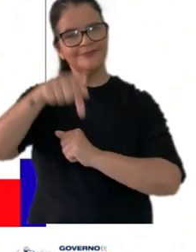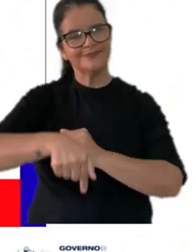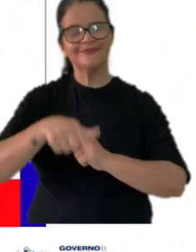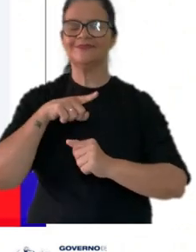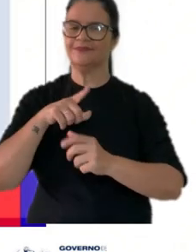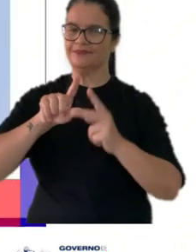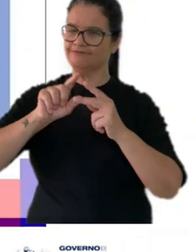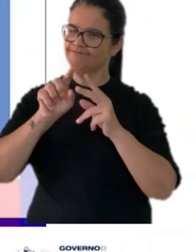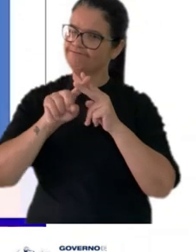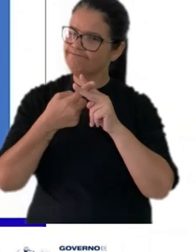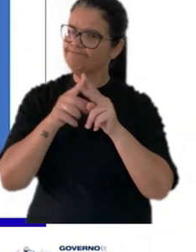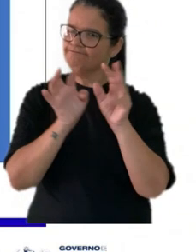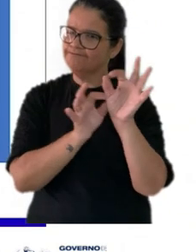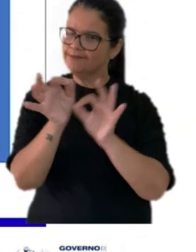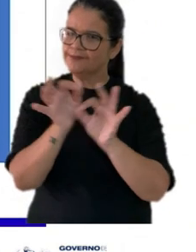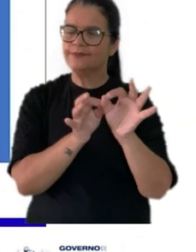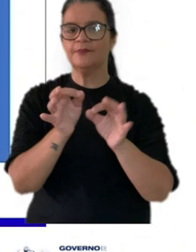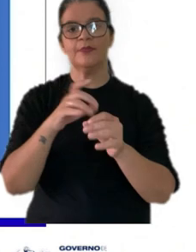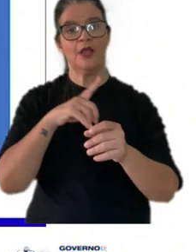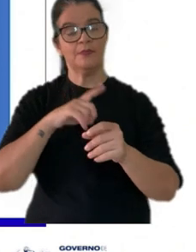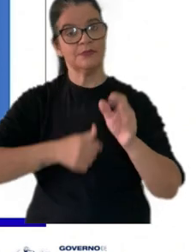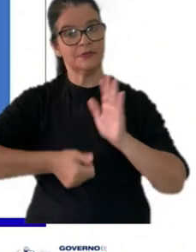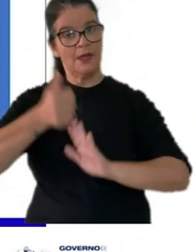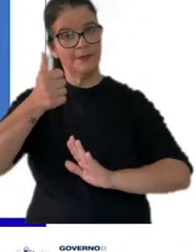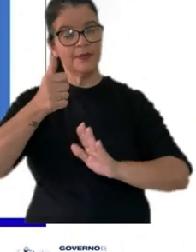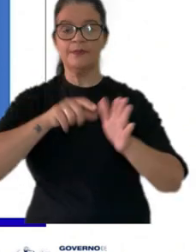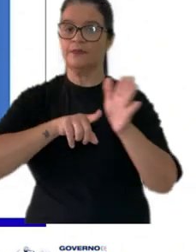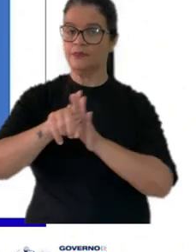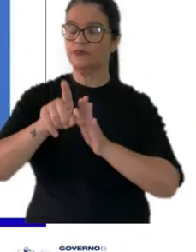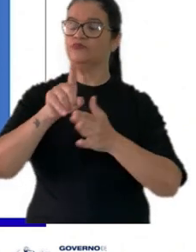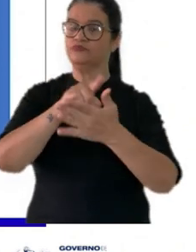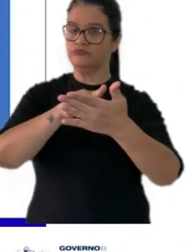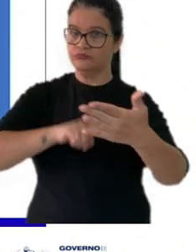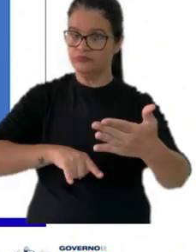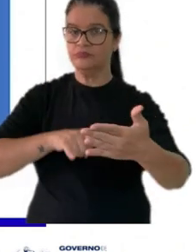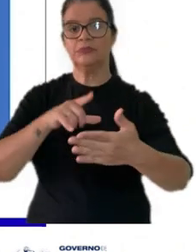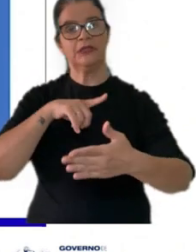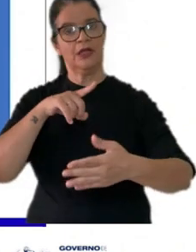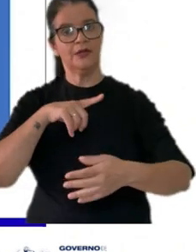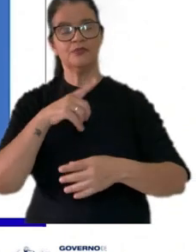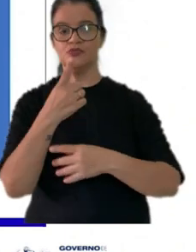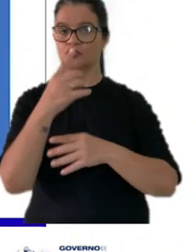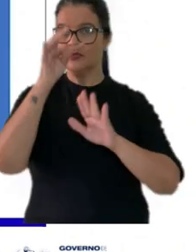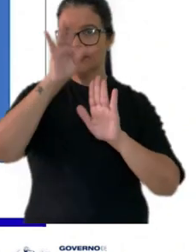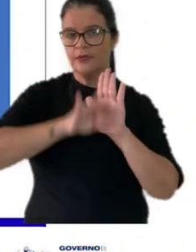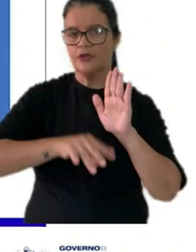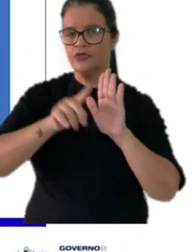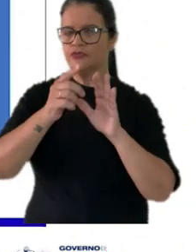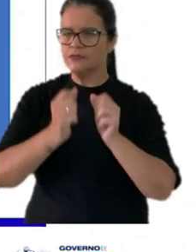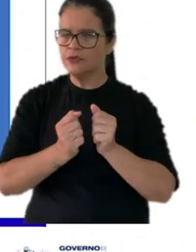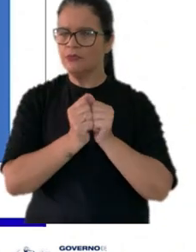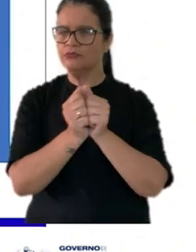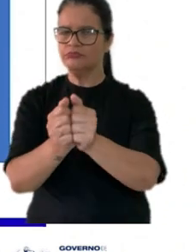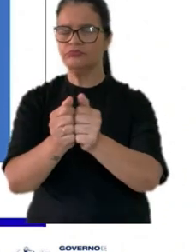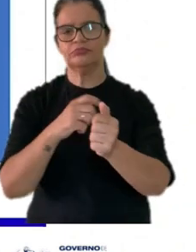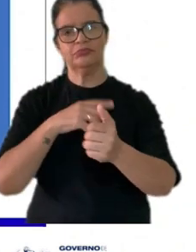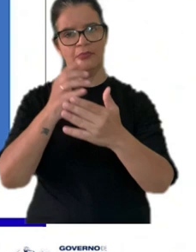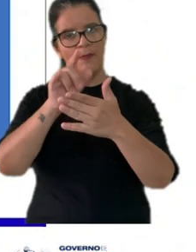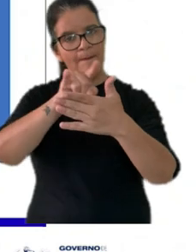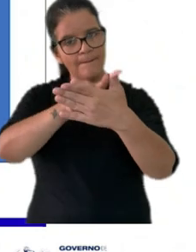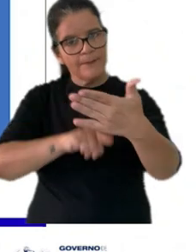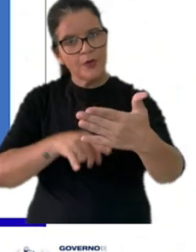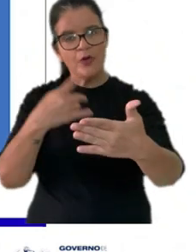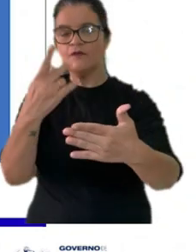correção temos a primeira questão do simulado temos um texto você pode acompanhar com sua prova em mãos